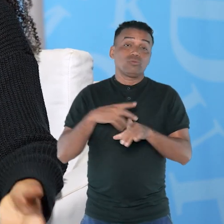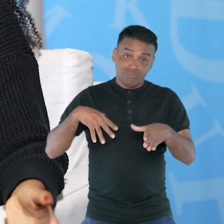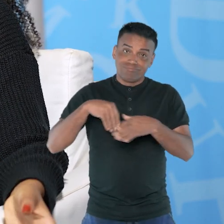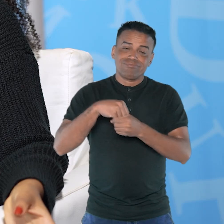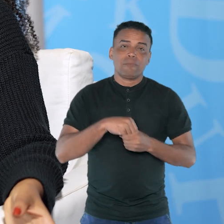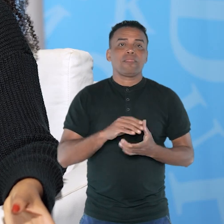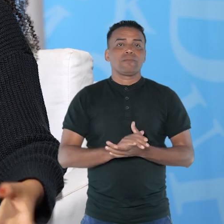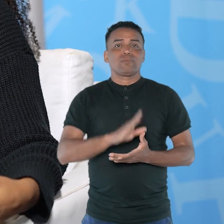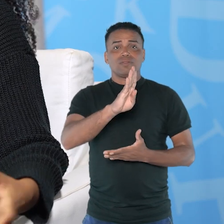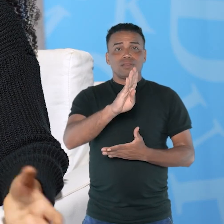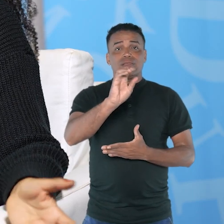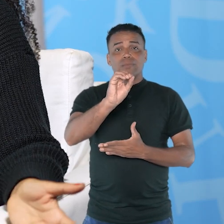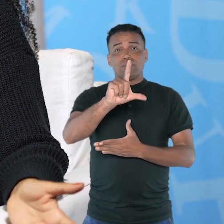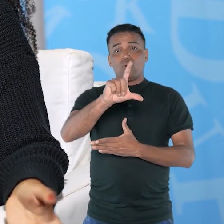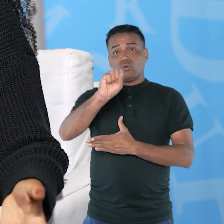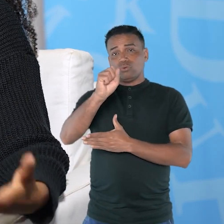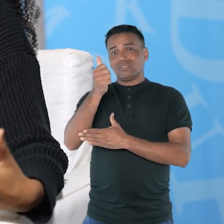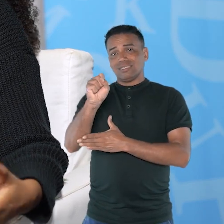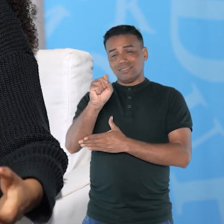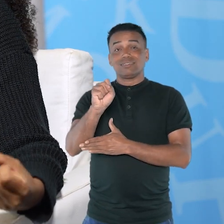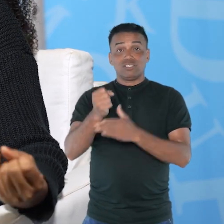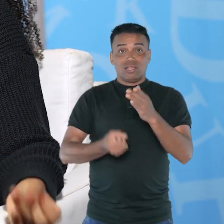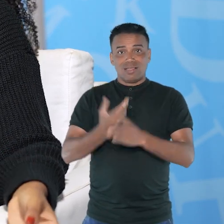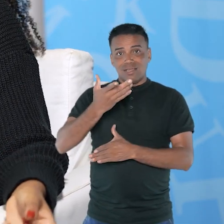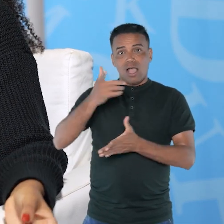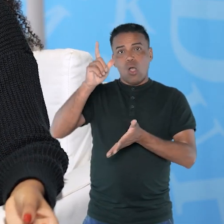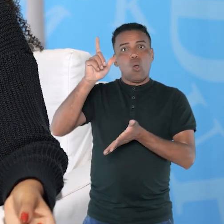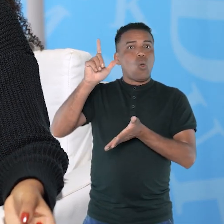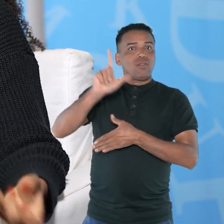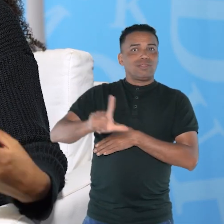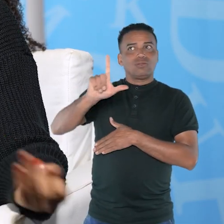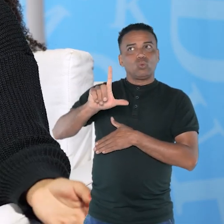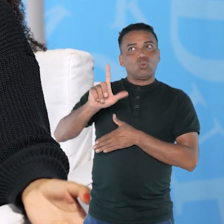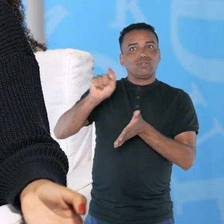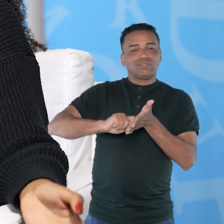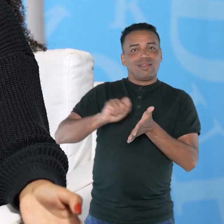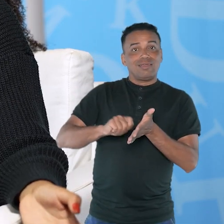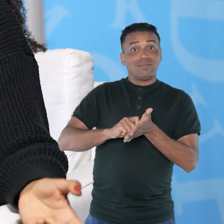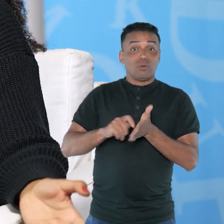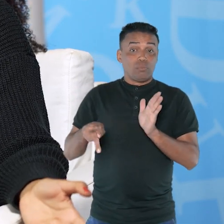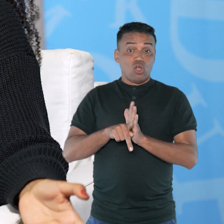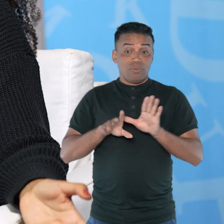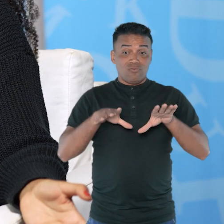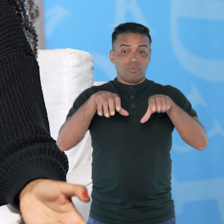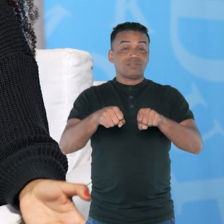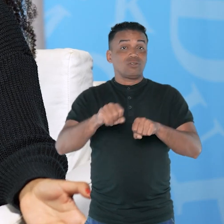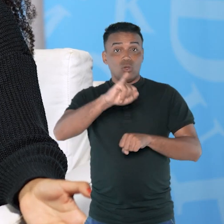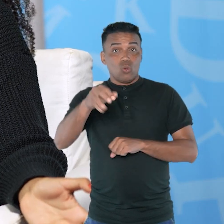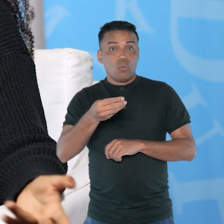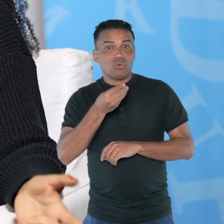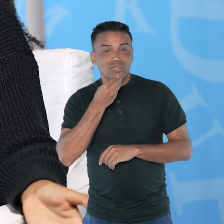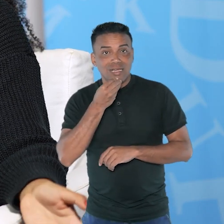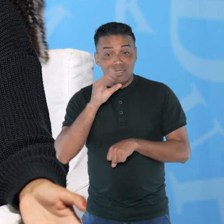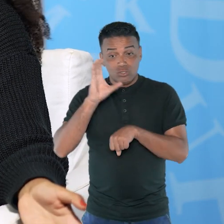As bolsas de criação são muito importantes, não só as bolsas, como a própria formação, que foi o caso que eu tive essa oportunidade com